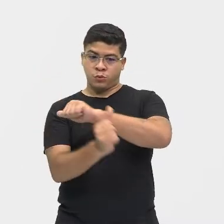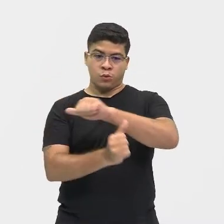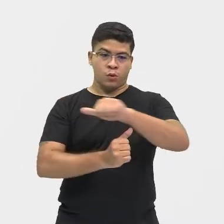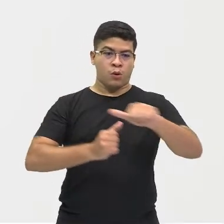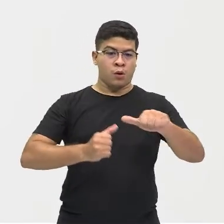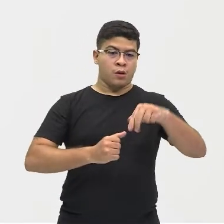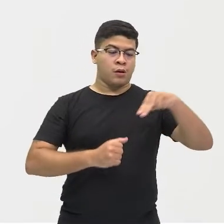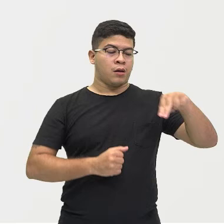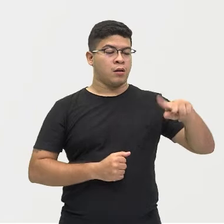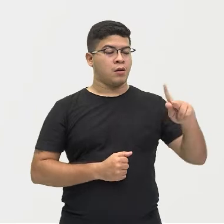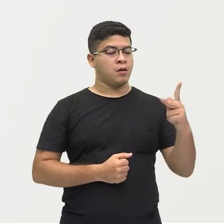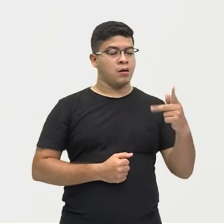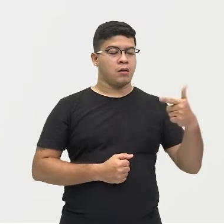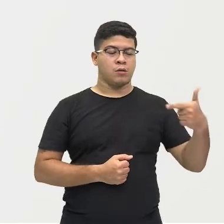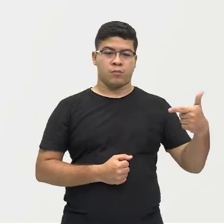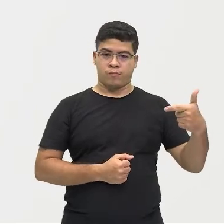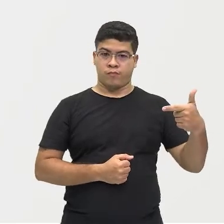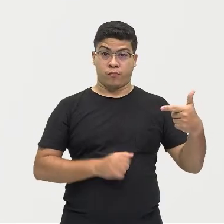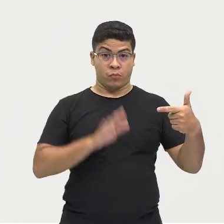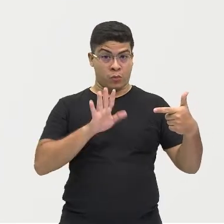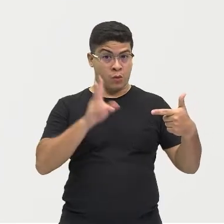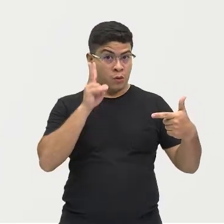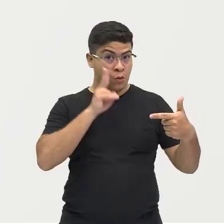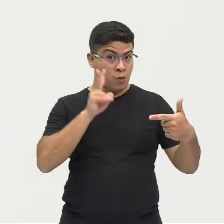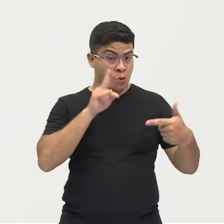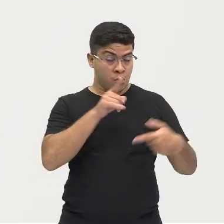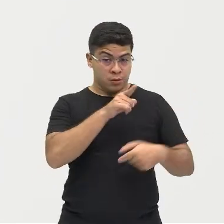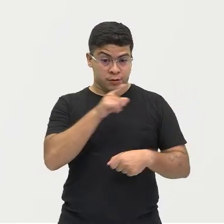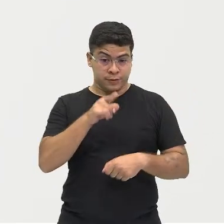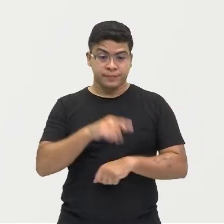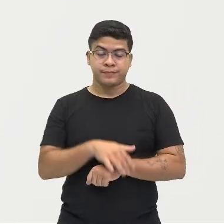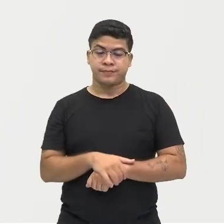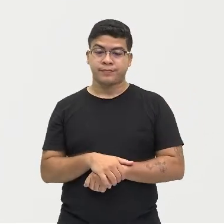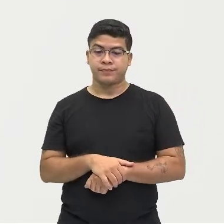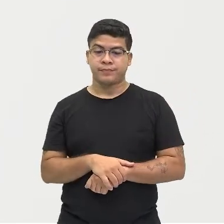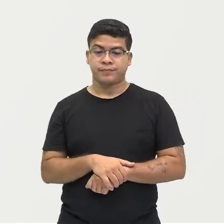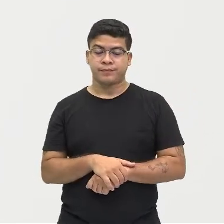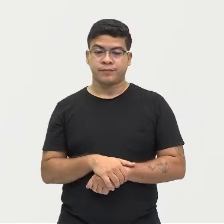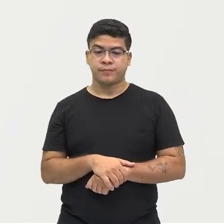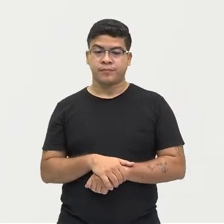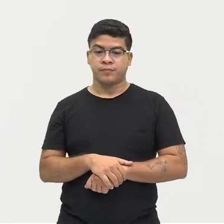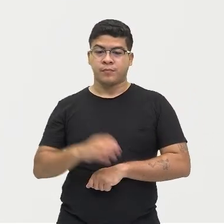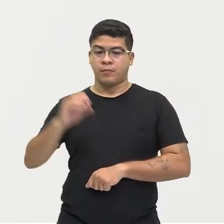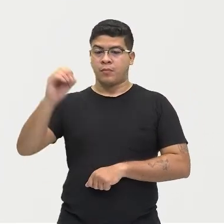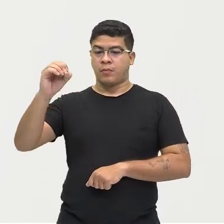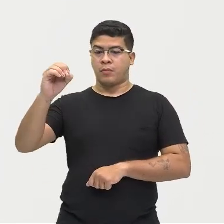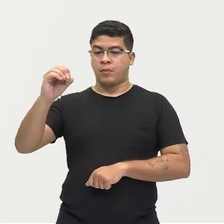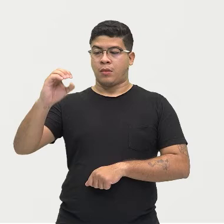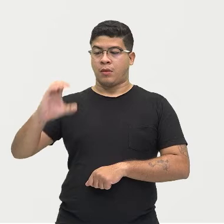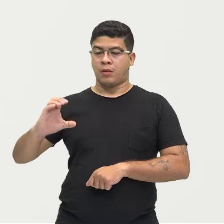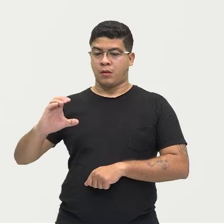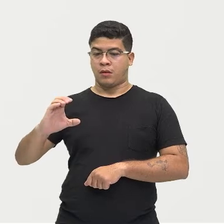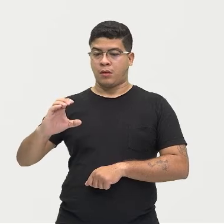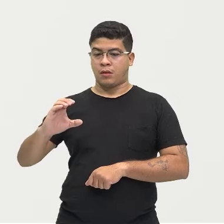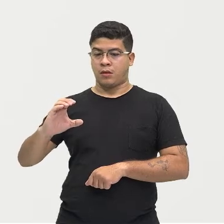radical NH2. Vou relembrar aqui a fórmula do ácido carboxílico. OH,